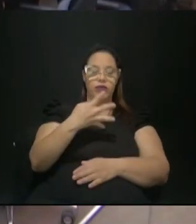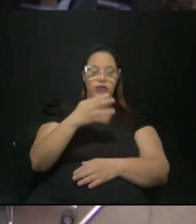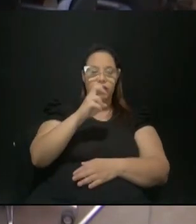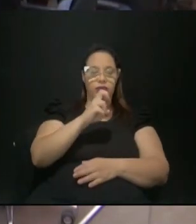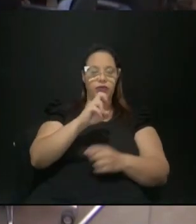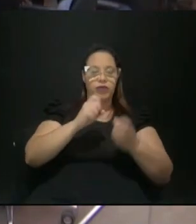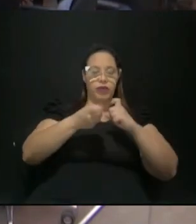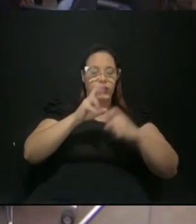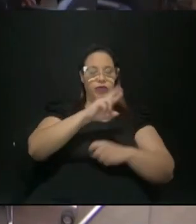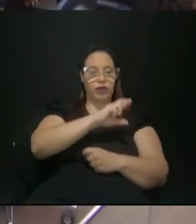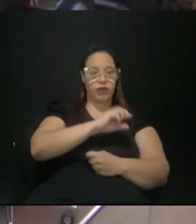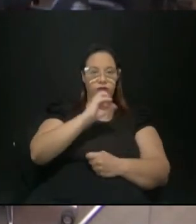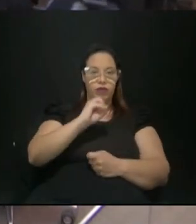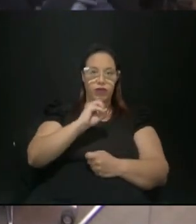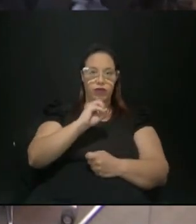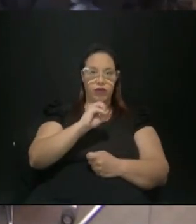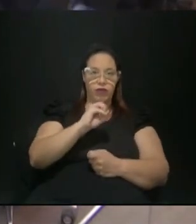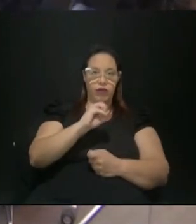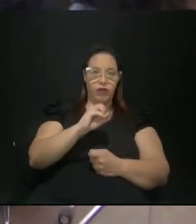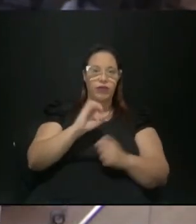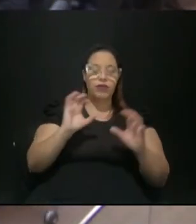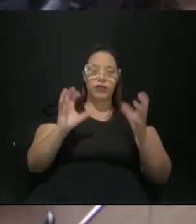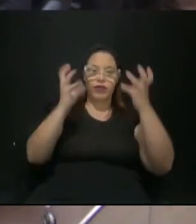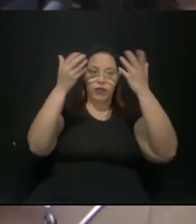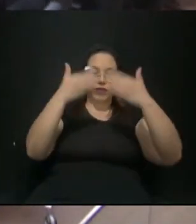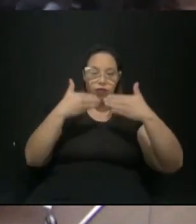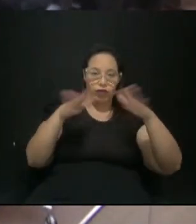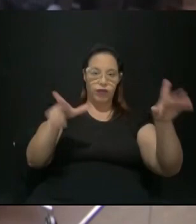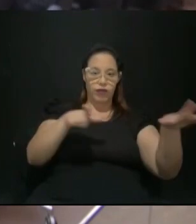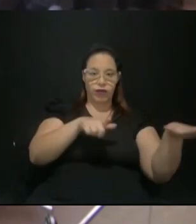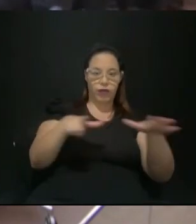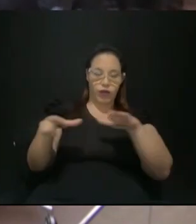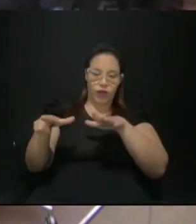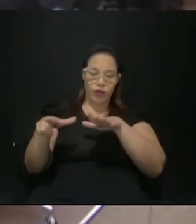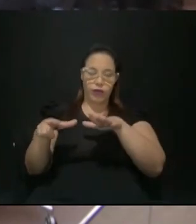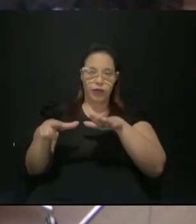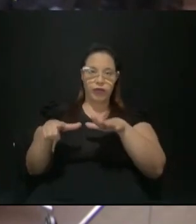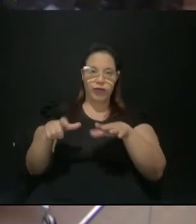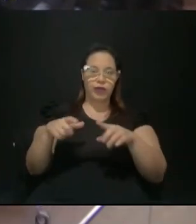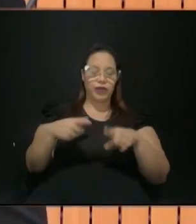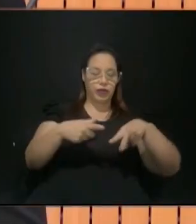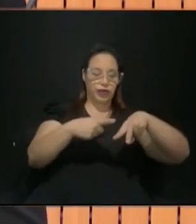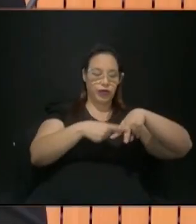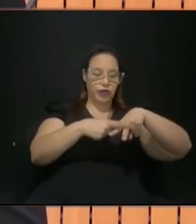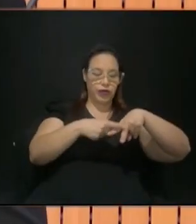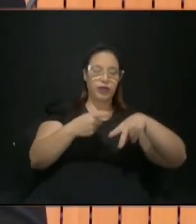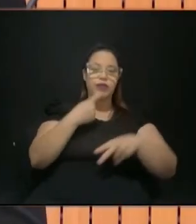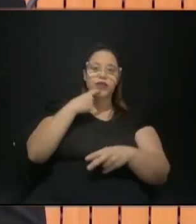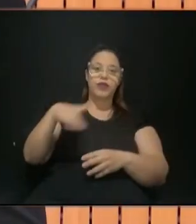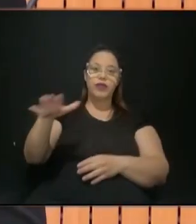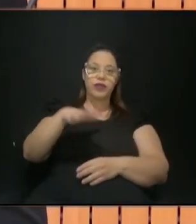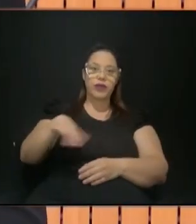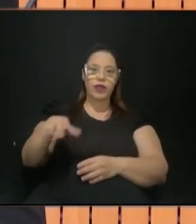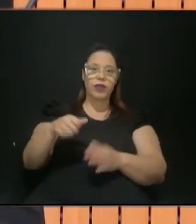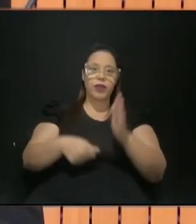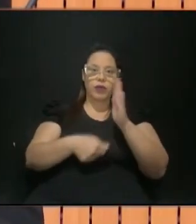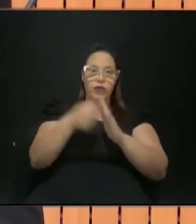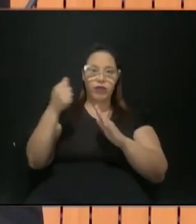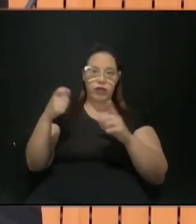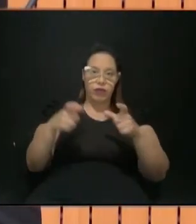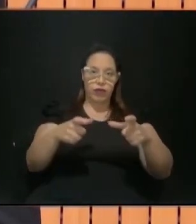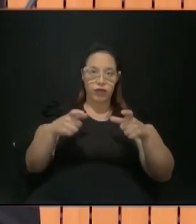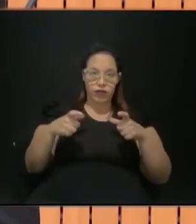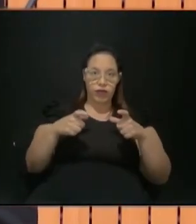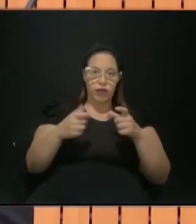reunião ordinária comemorou a abertura da Semana do Maçom em Campinas e região. É na chamada primeira parte, realizada antes de